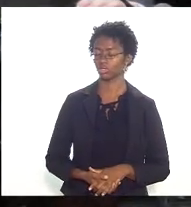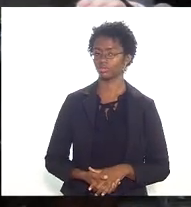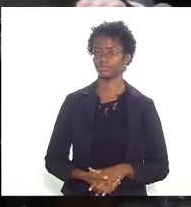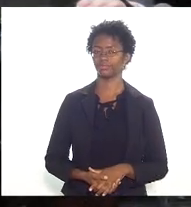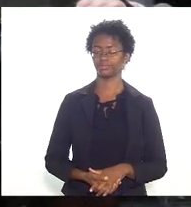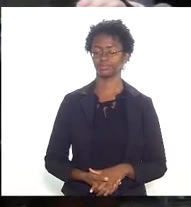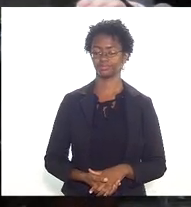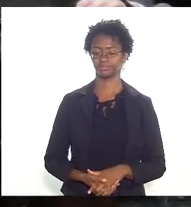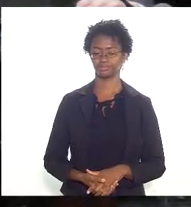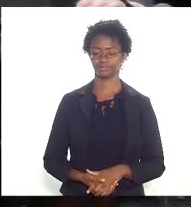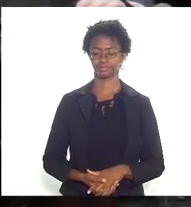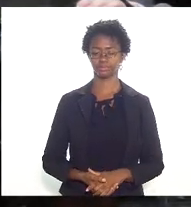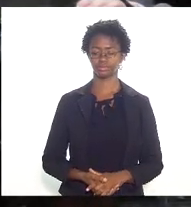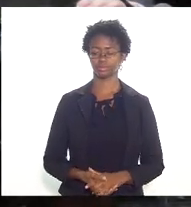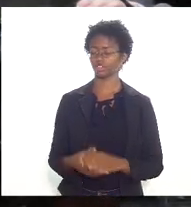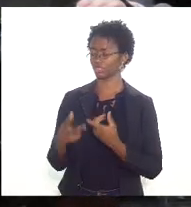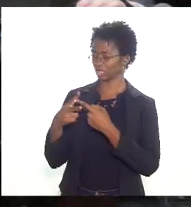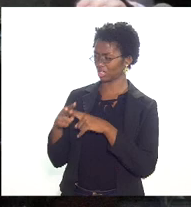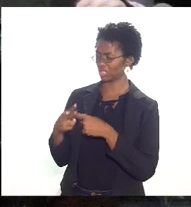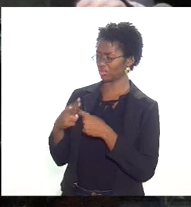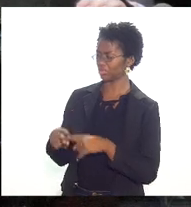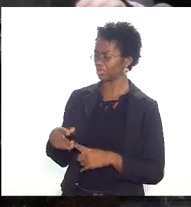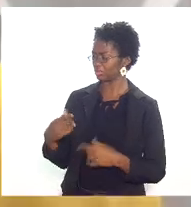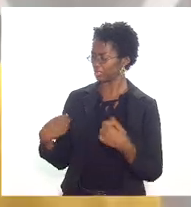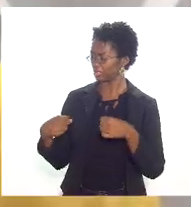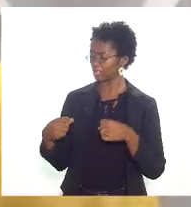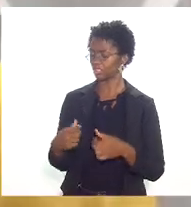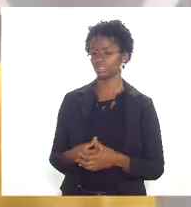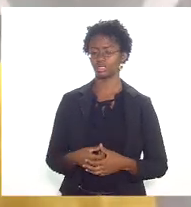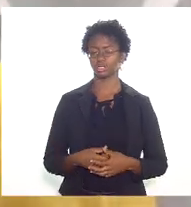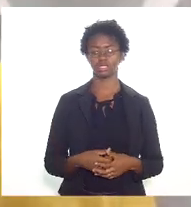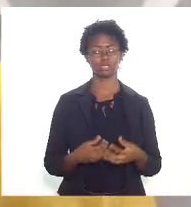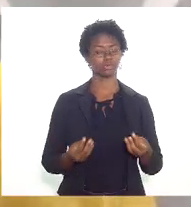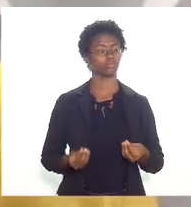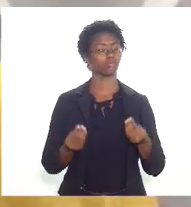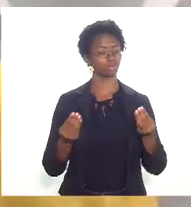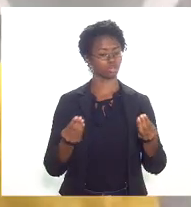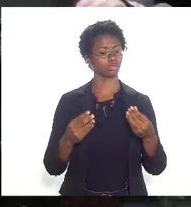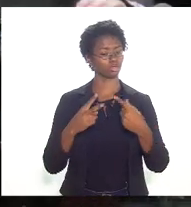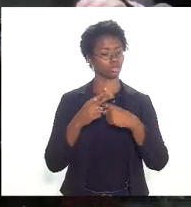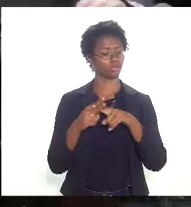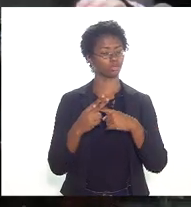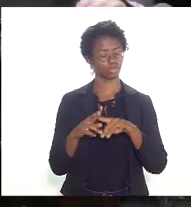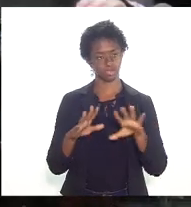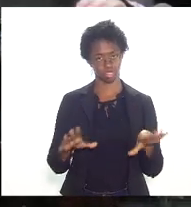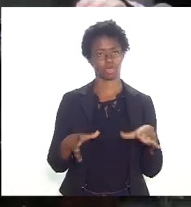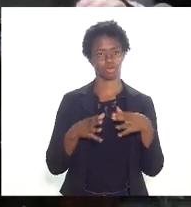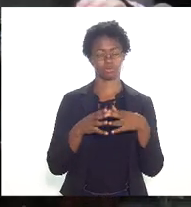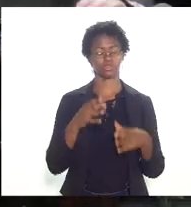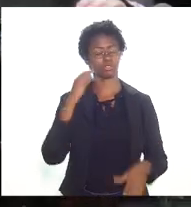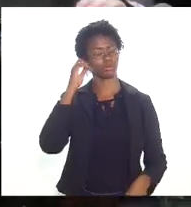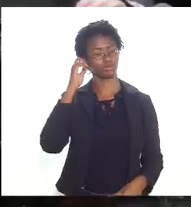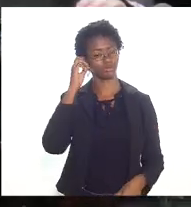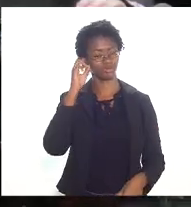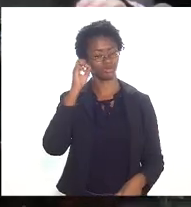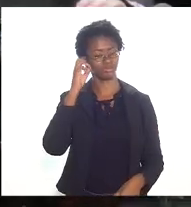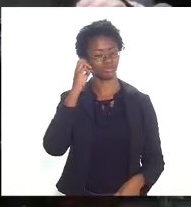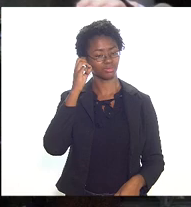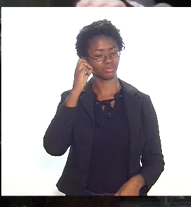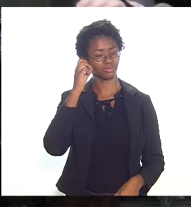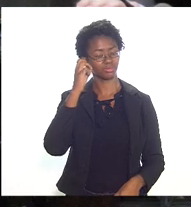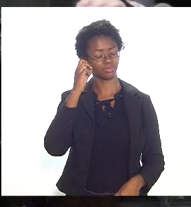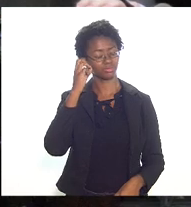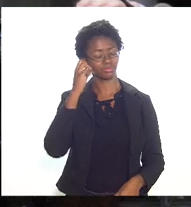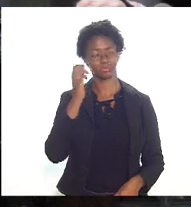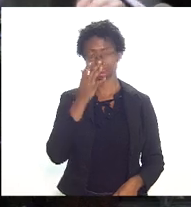pela comissão e eu apresento as emendas pela comissão Ok pela comissão